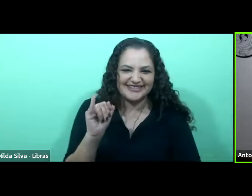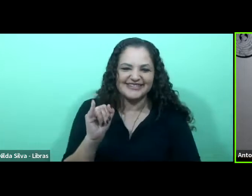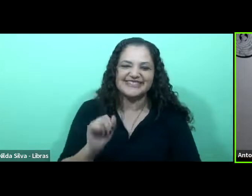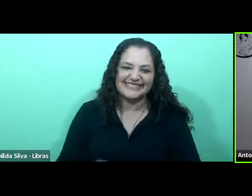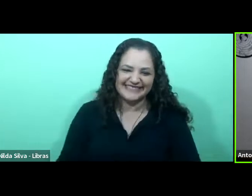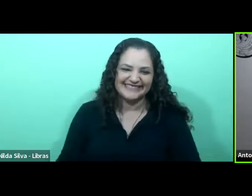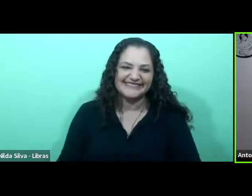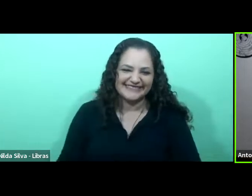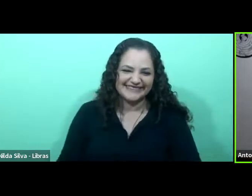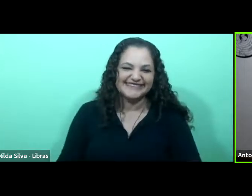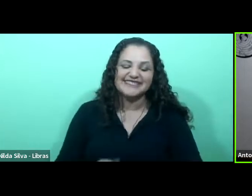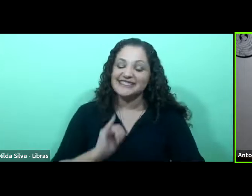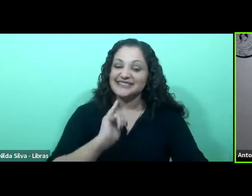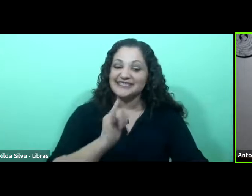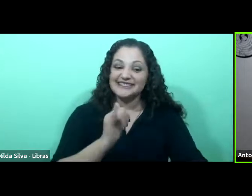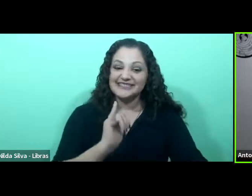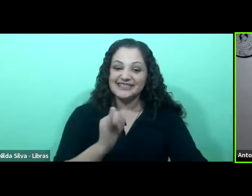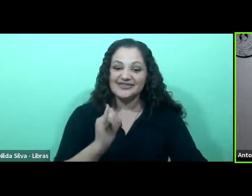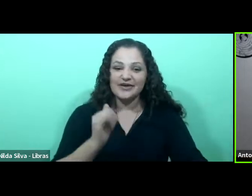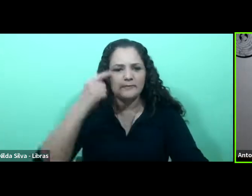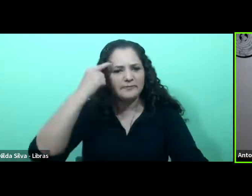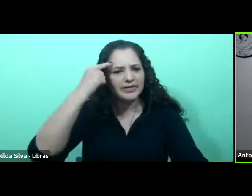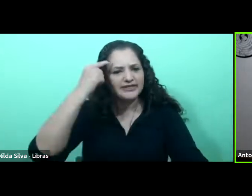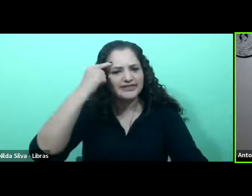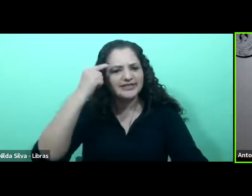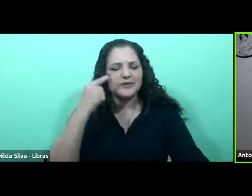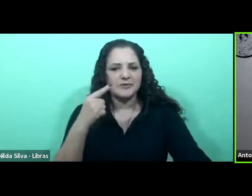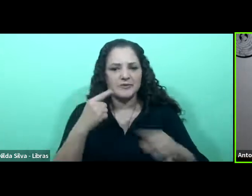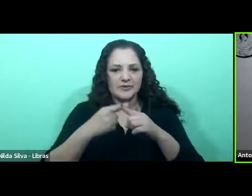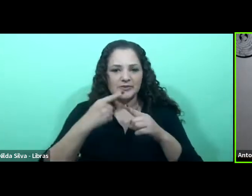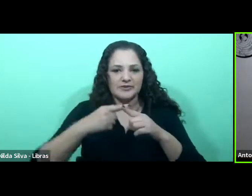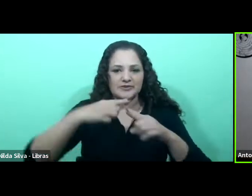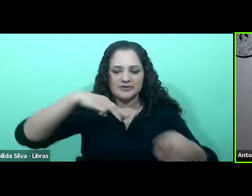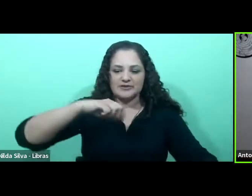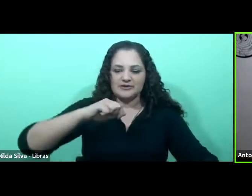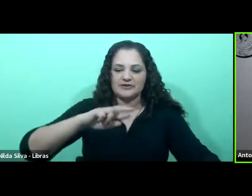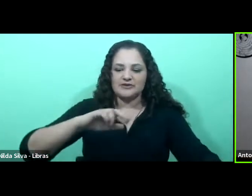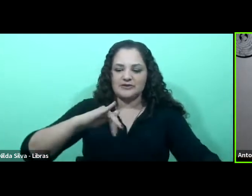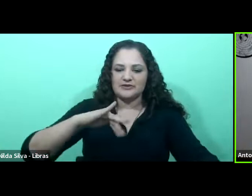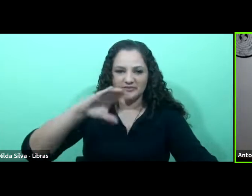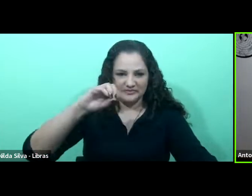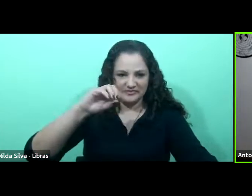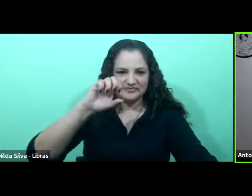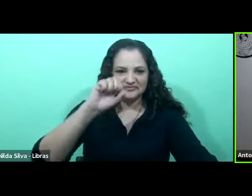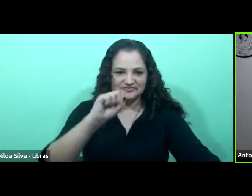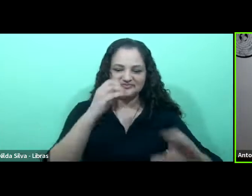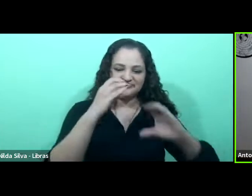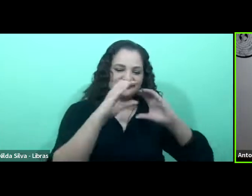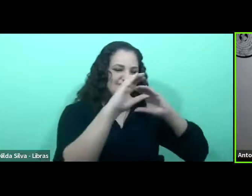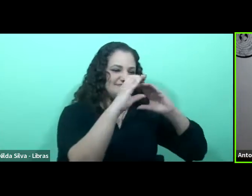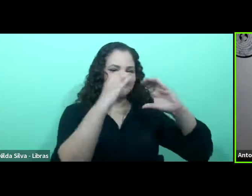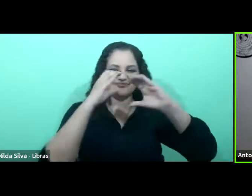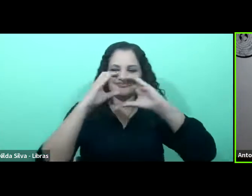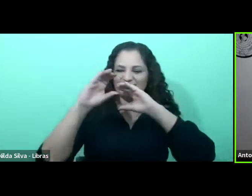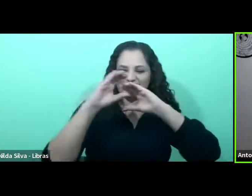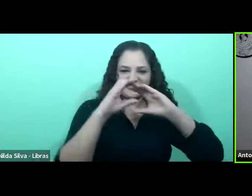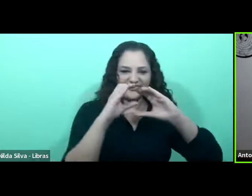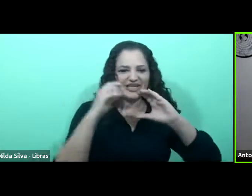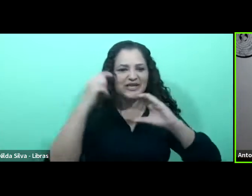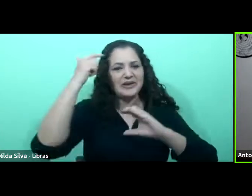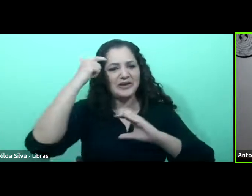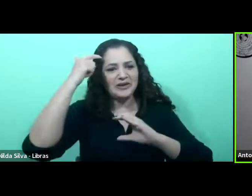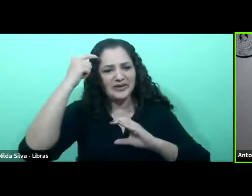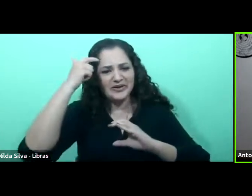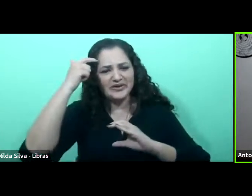Contar que eu estava aqui pensando enquanto o Marcos cantava que vocês vão sair do Marcos para me ver fanha e tossindo porque eu estou